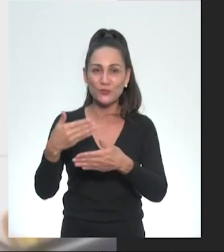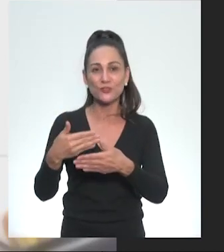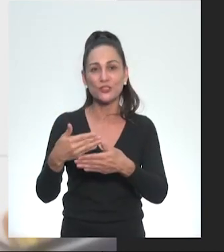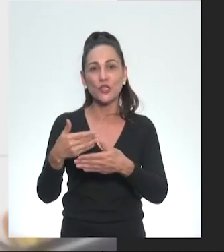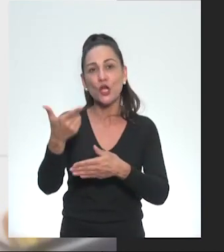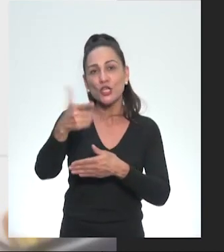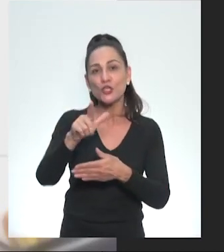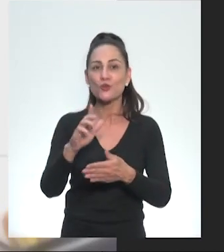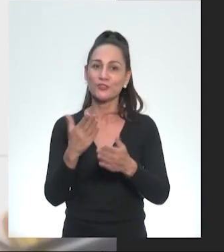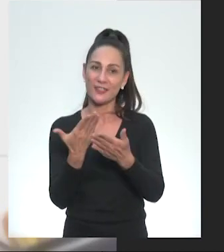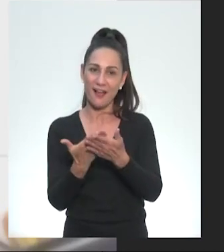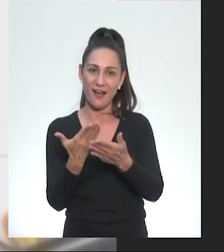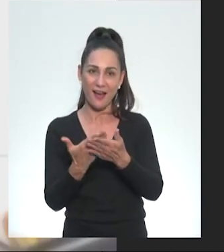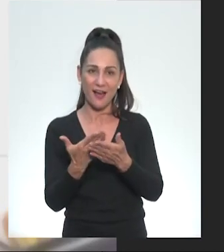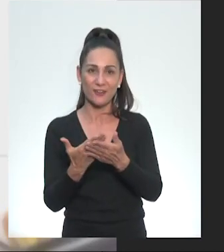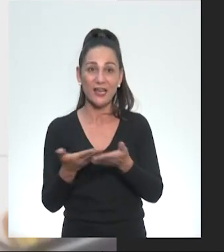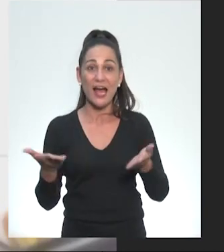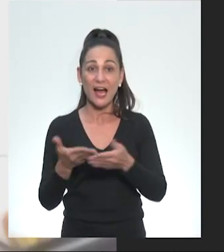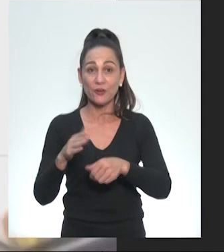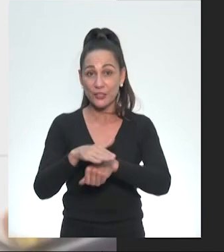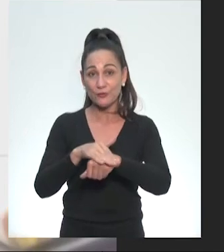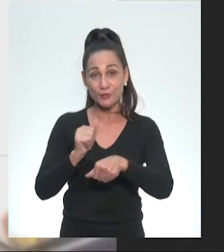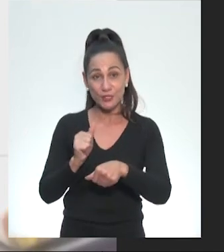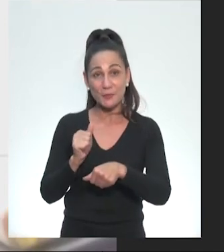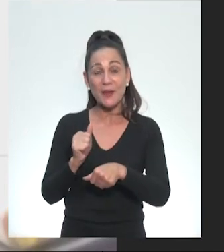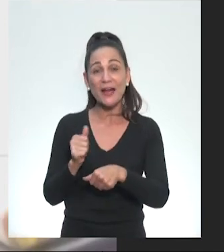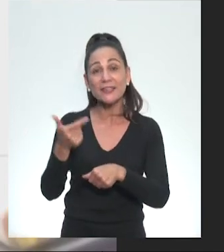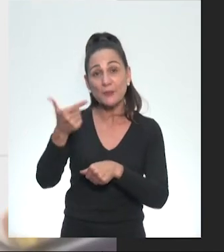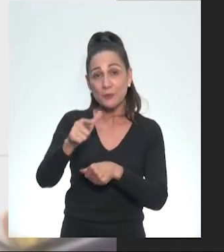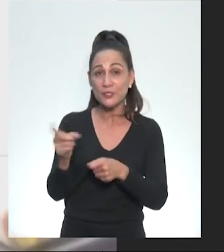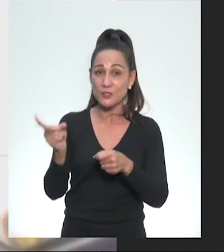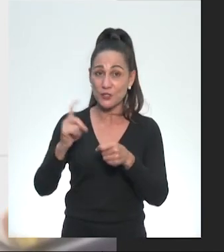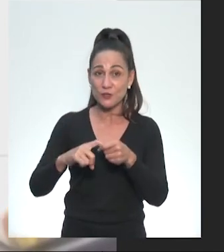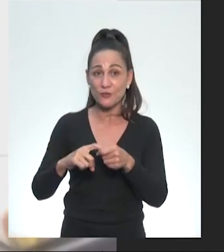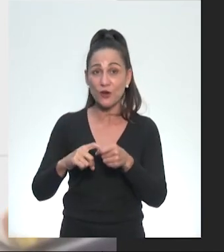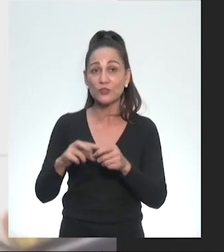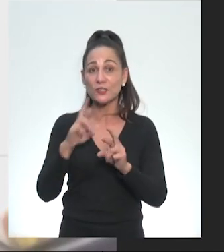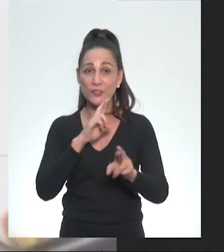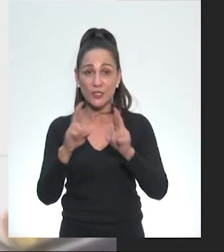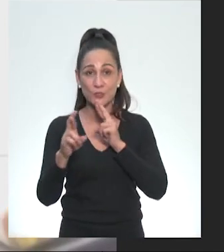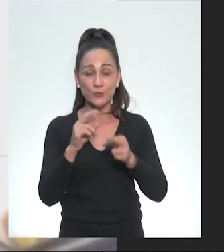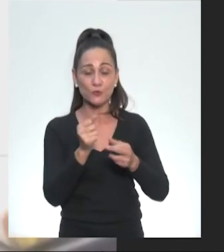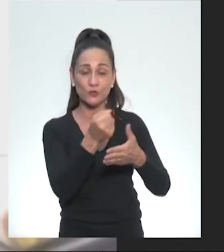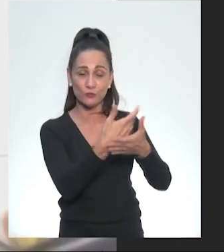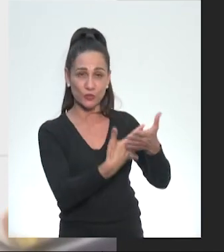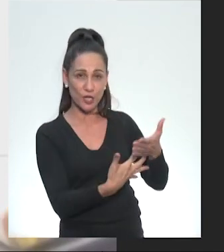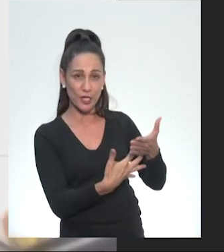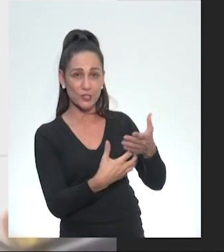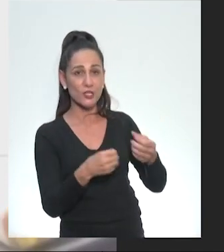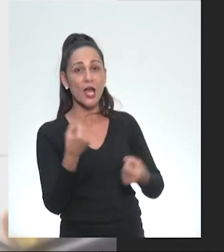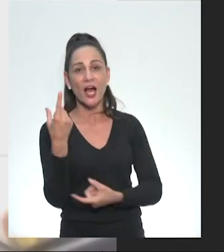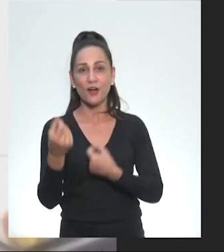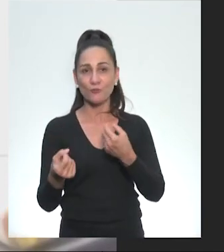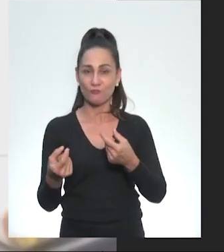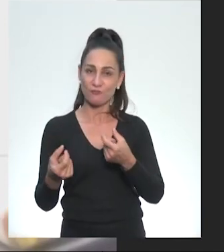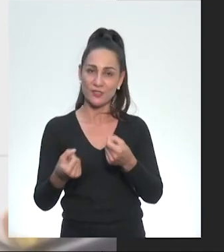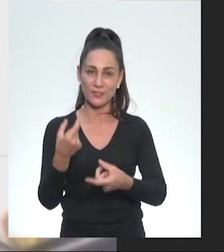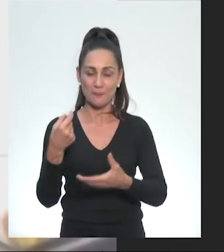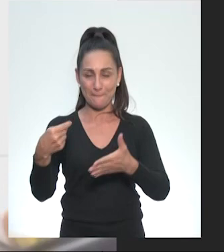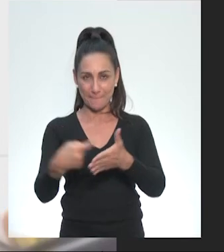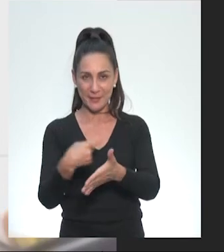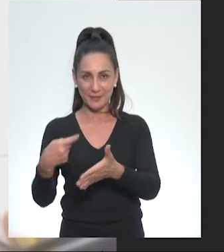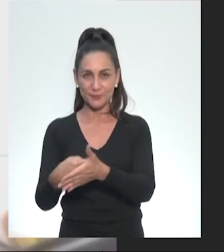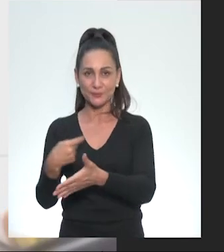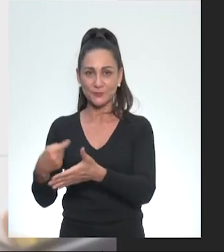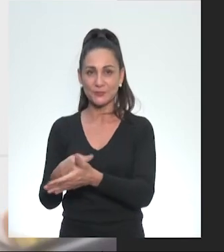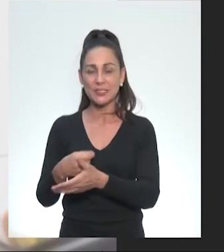numa outra aula. Eu vou chamar agora, e depois na volta a gente responde algumas perguntas. Eu vou chamar agora o Leandro, o